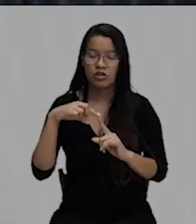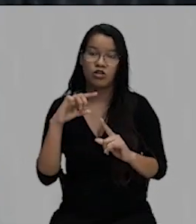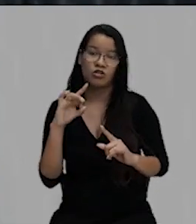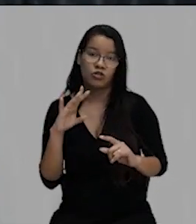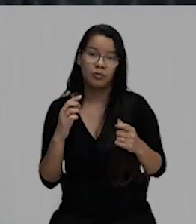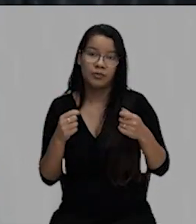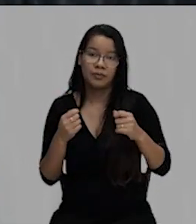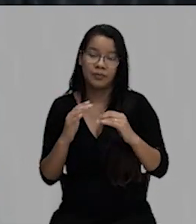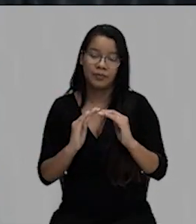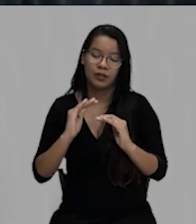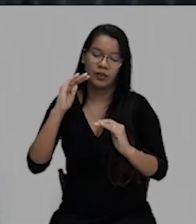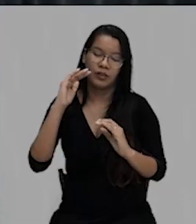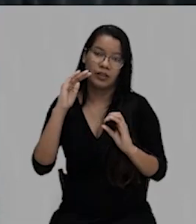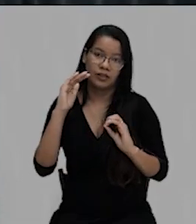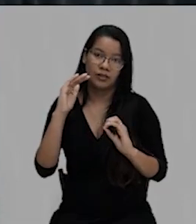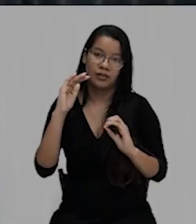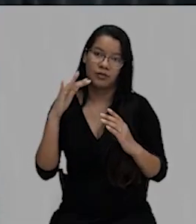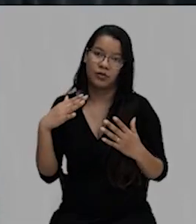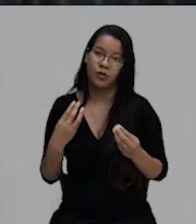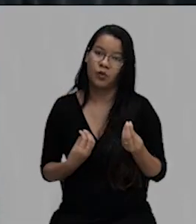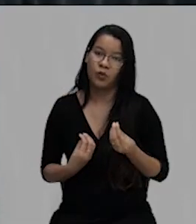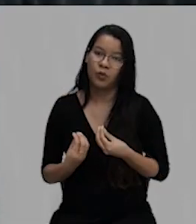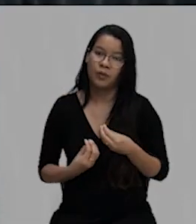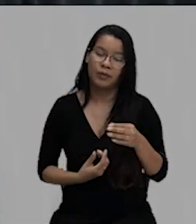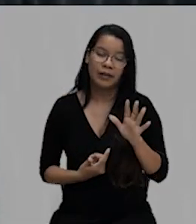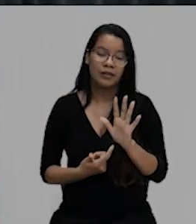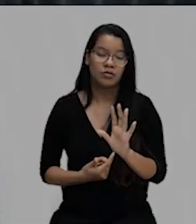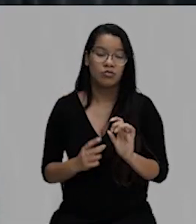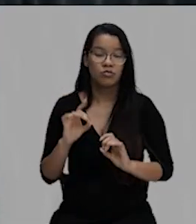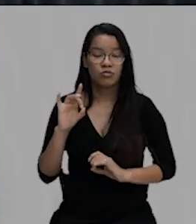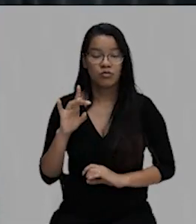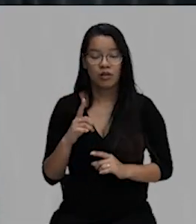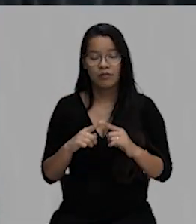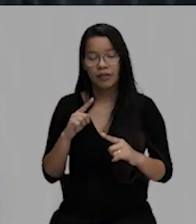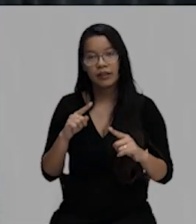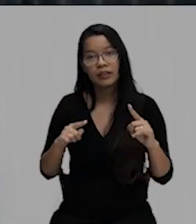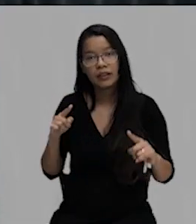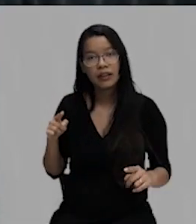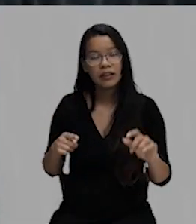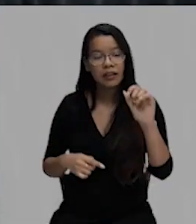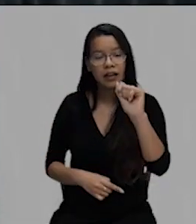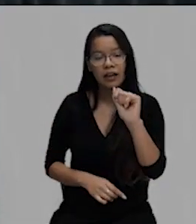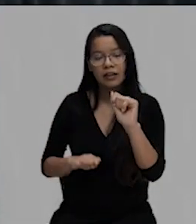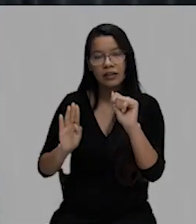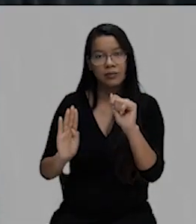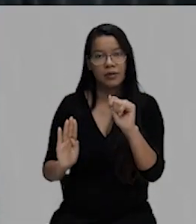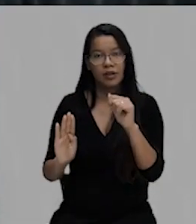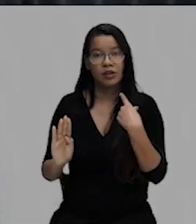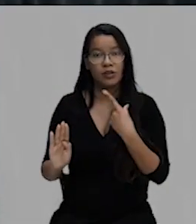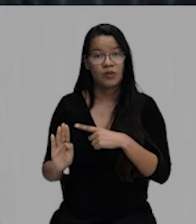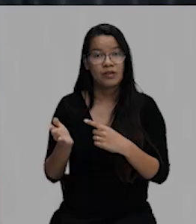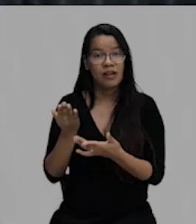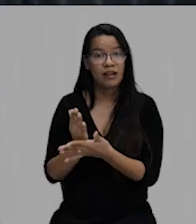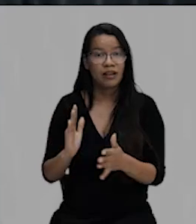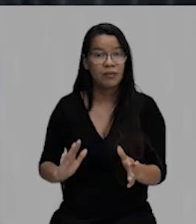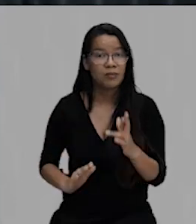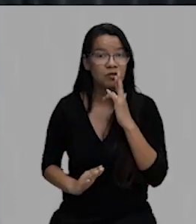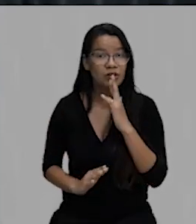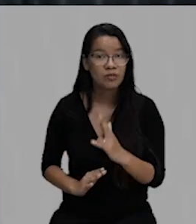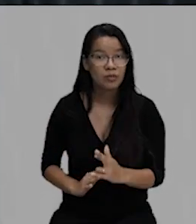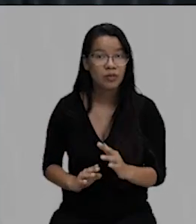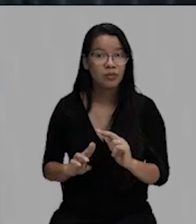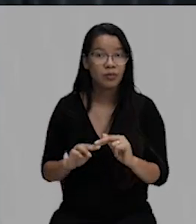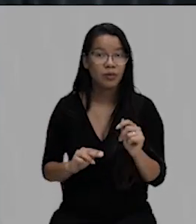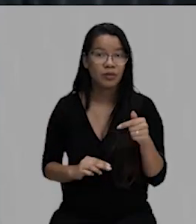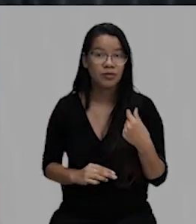do que 0. Por isso, como apareceu só a variável lá na letra A e na letra B, que nós acabamos de responder, por